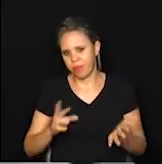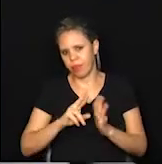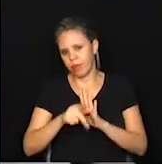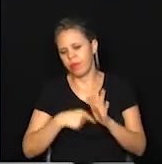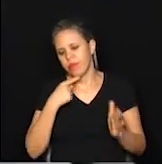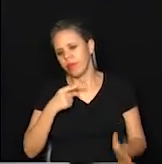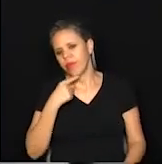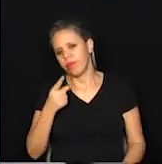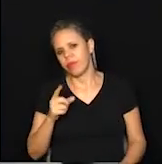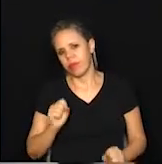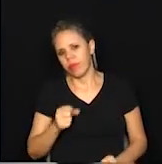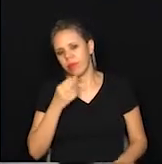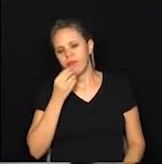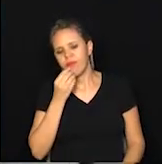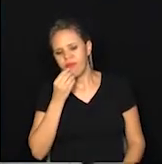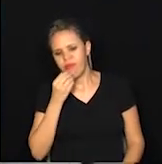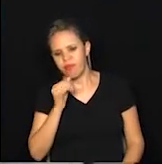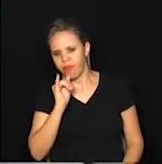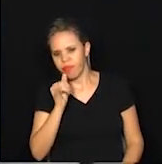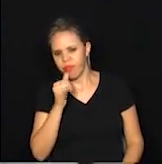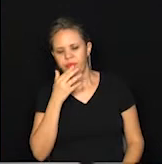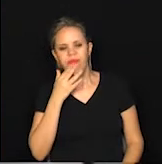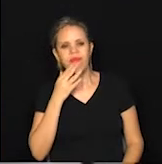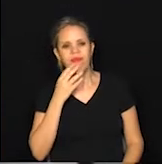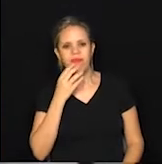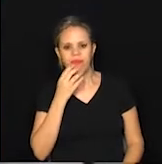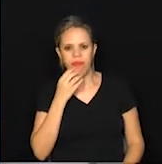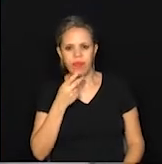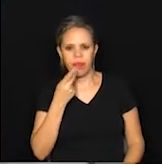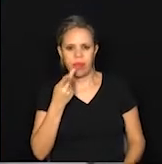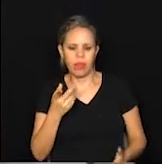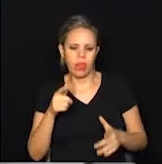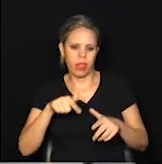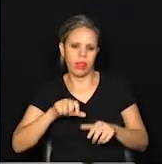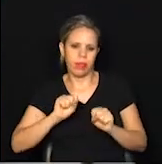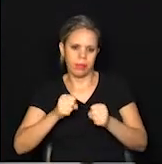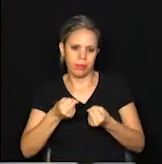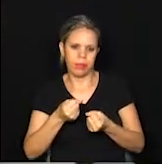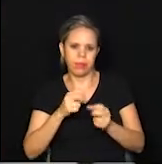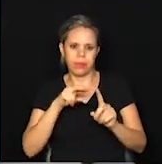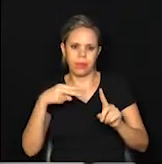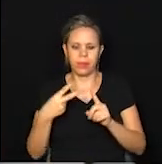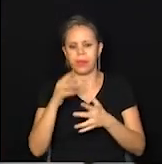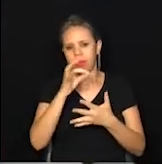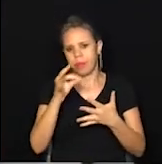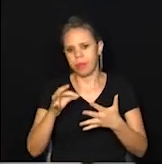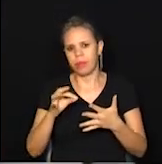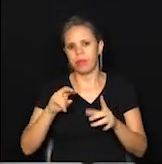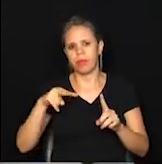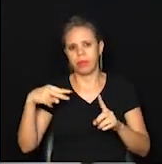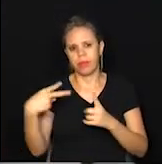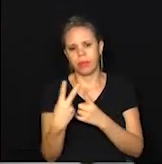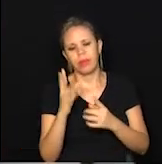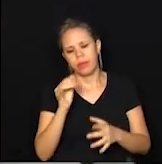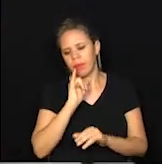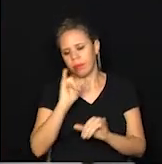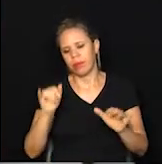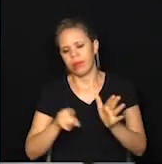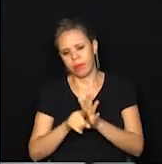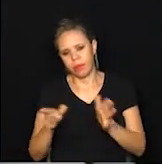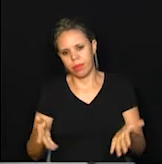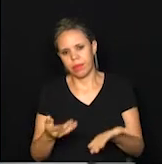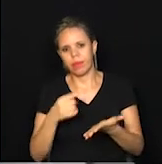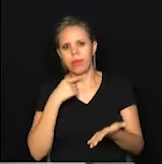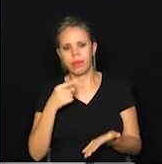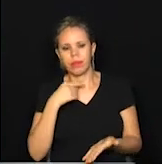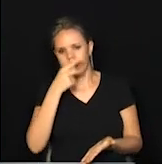questões que a gente poderia aqui dizer, né? Mas eu queria reforçar esses aspectos, até porque outros aspectos também já foram levantados